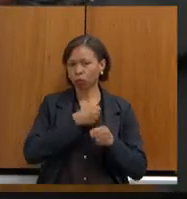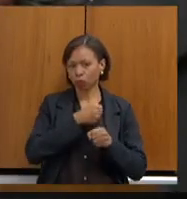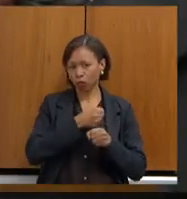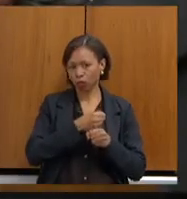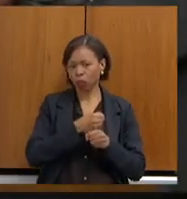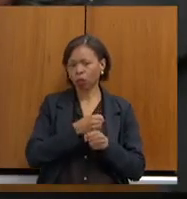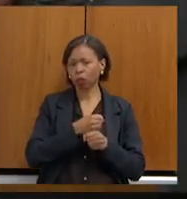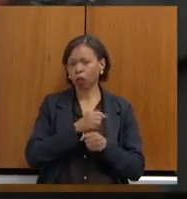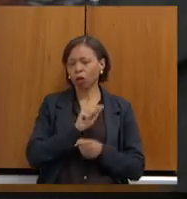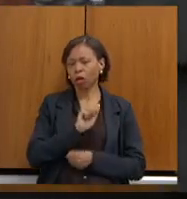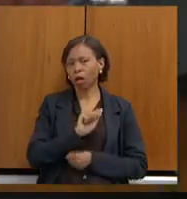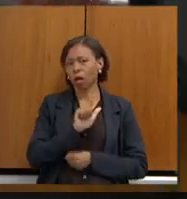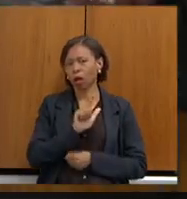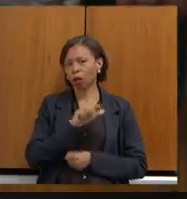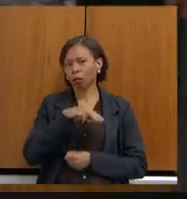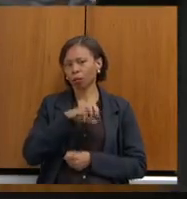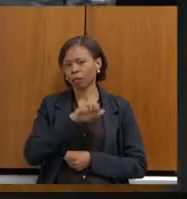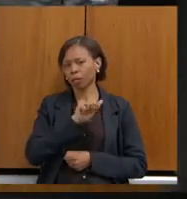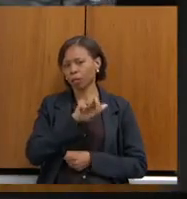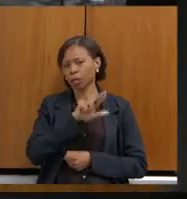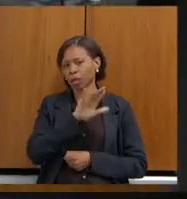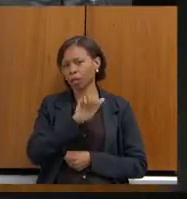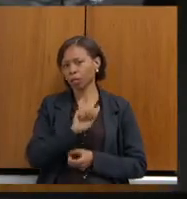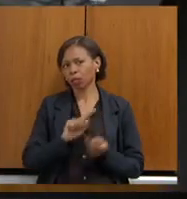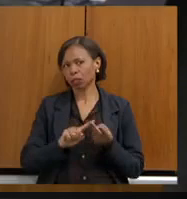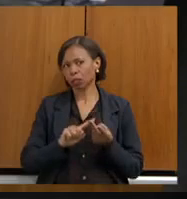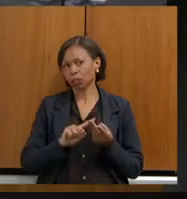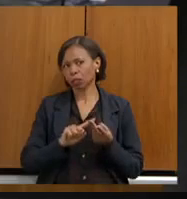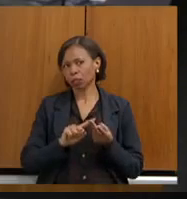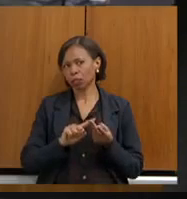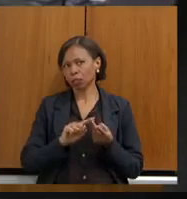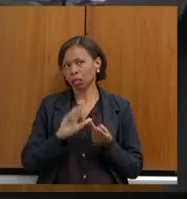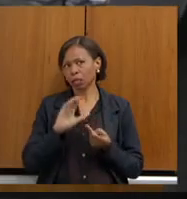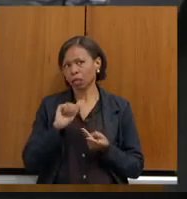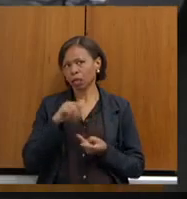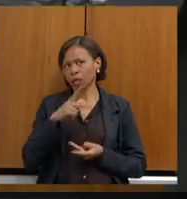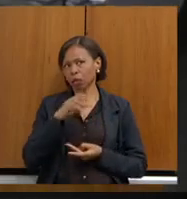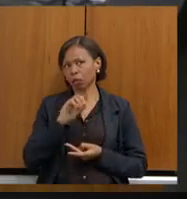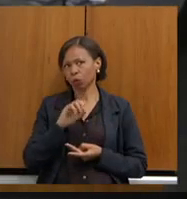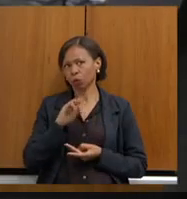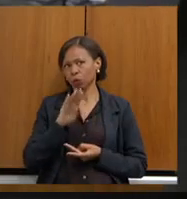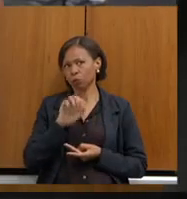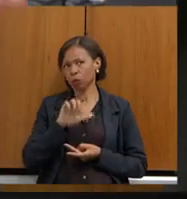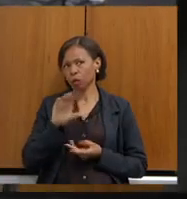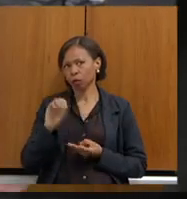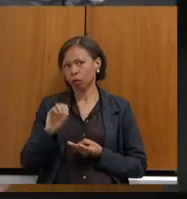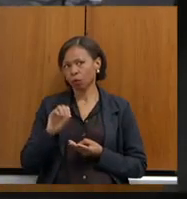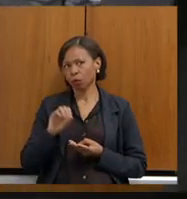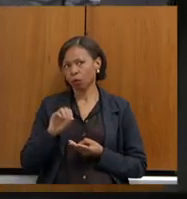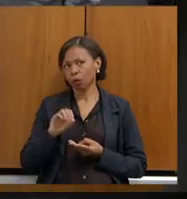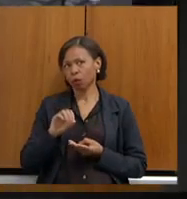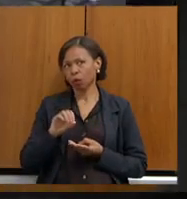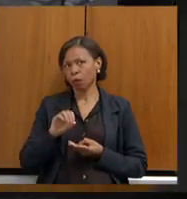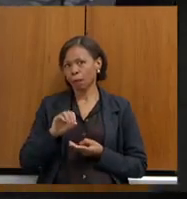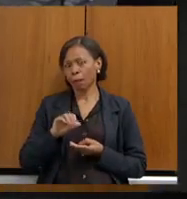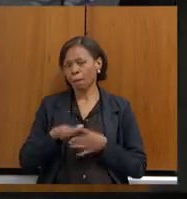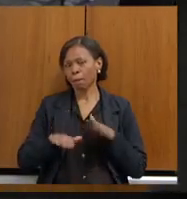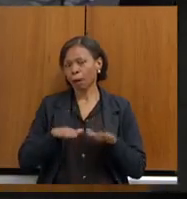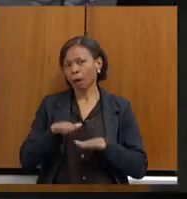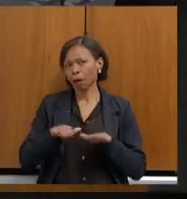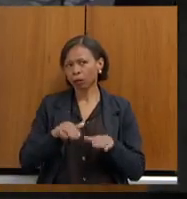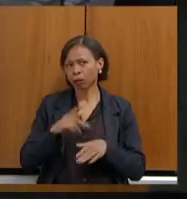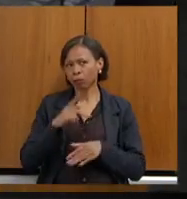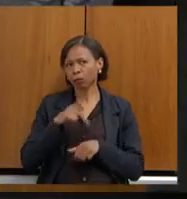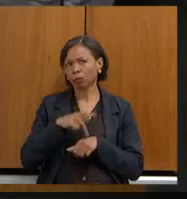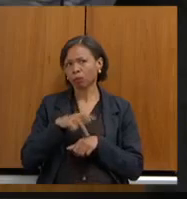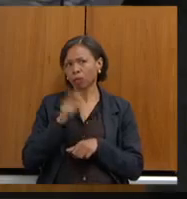Almenara Campo Belo Januário Ouro Preto Nanuque Passos Pedra Azul kiwi